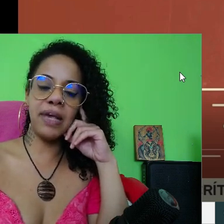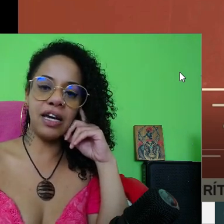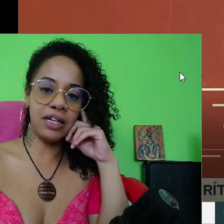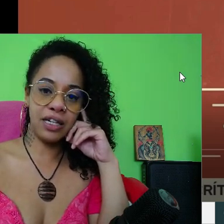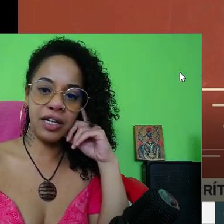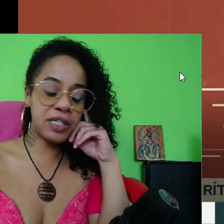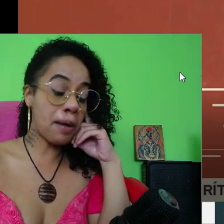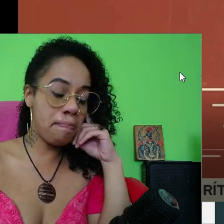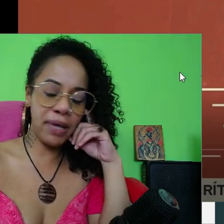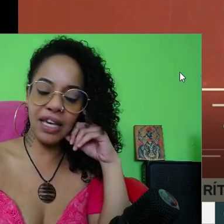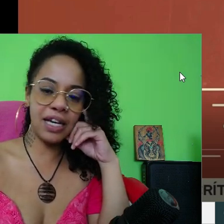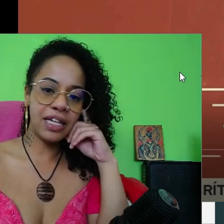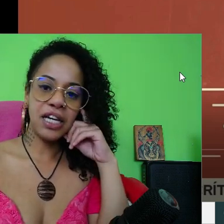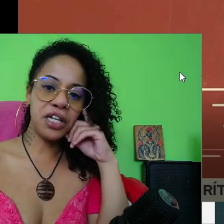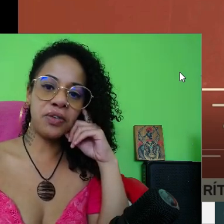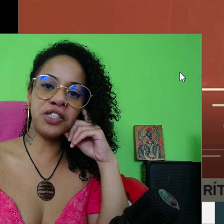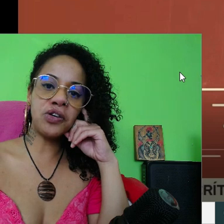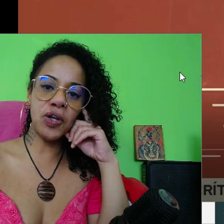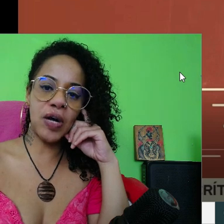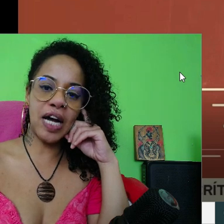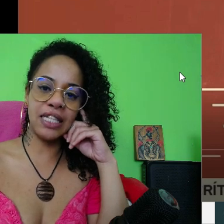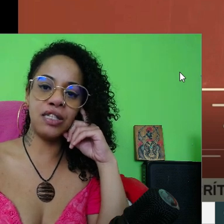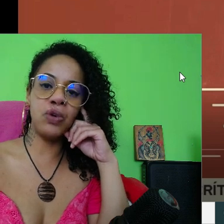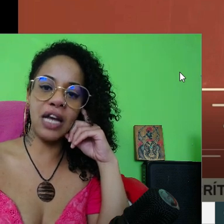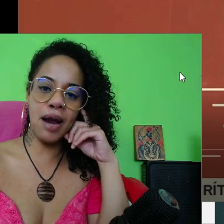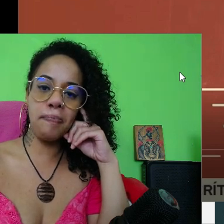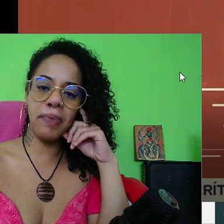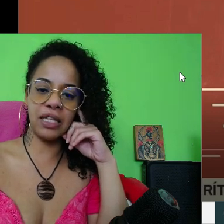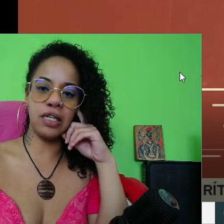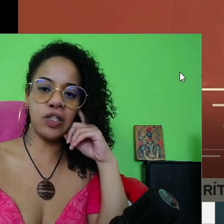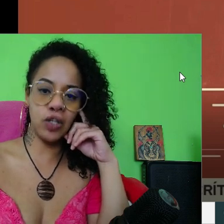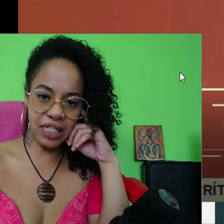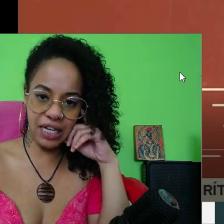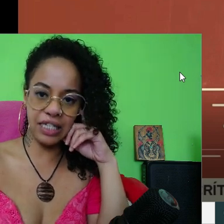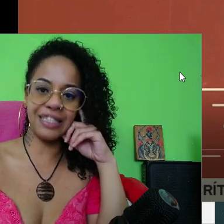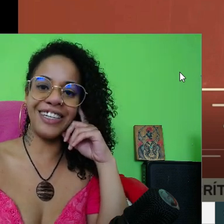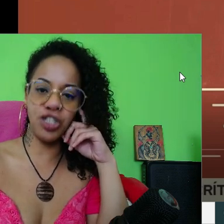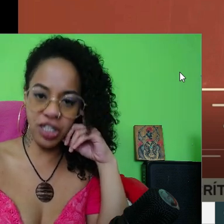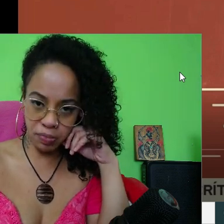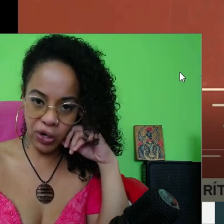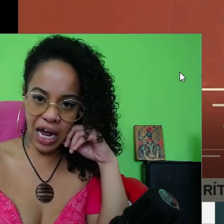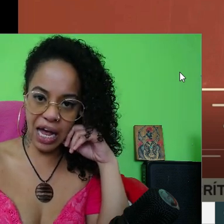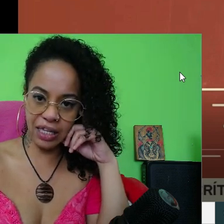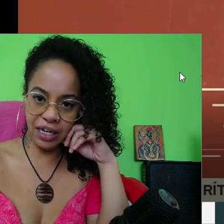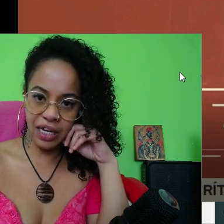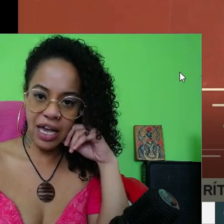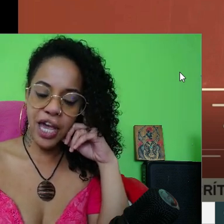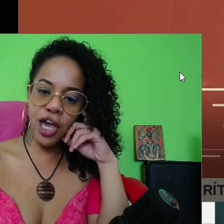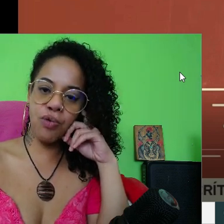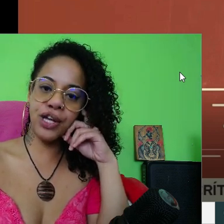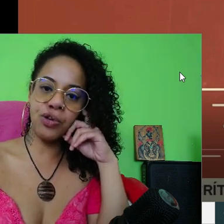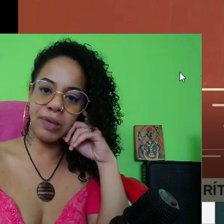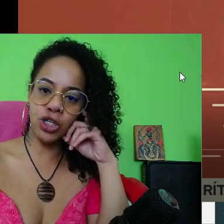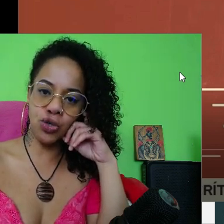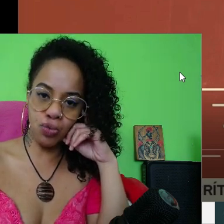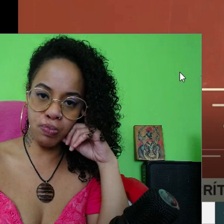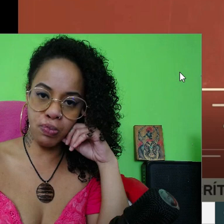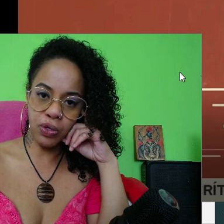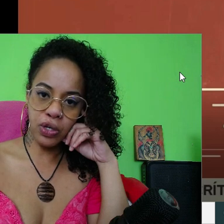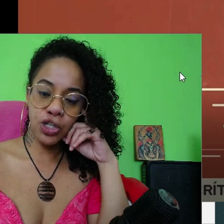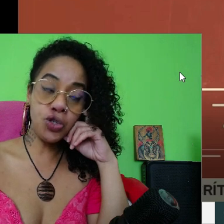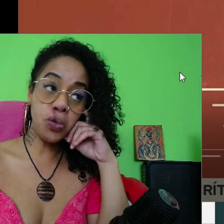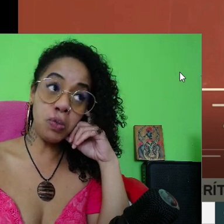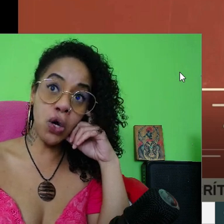eu sabia eu sabia que quando eu colocasse mulher preta socialista e desbocada eu ia tomar